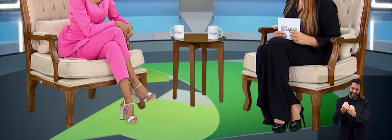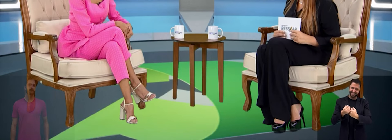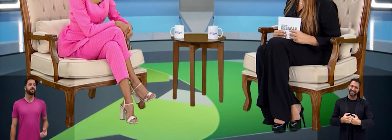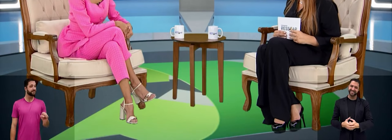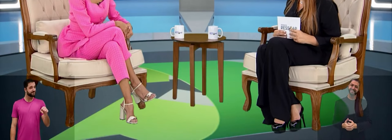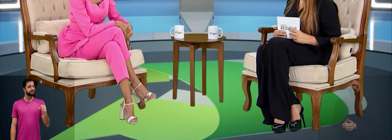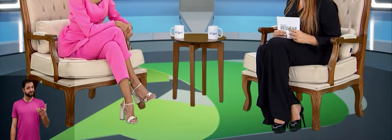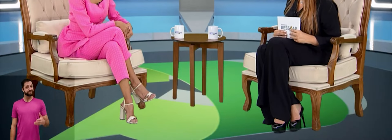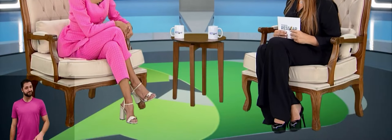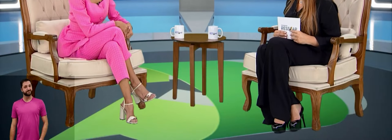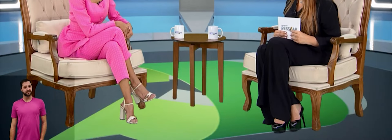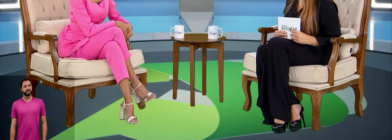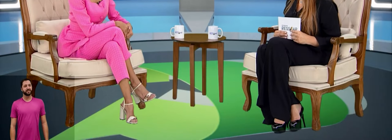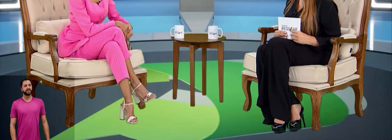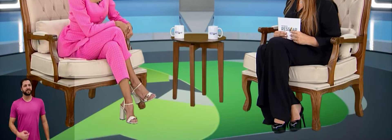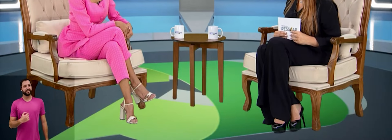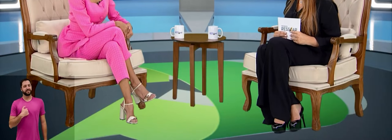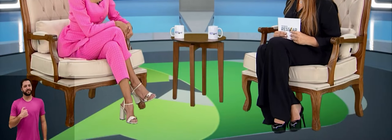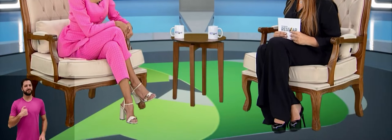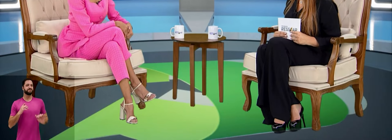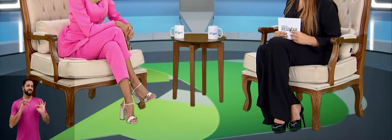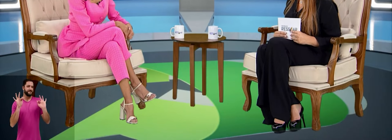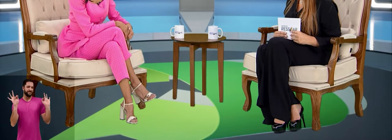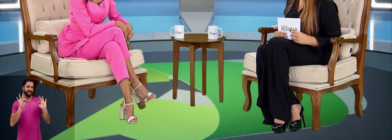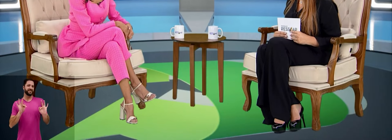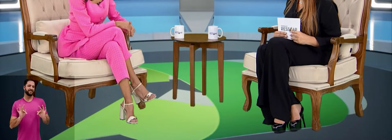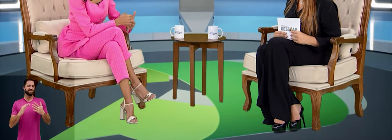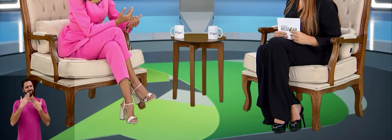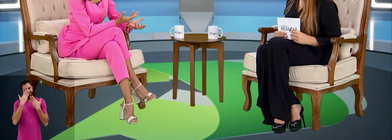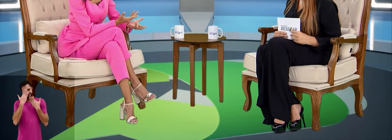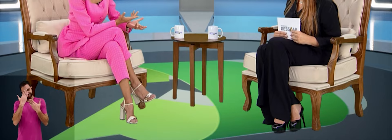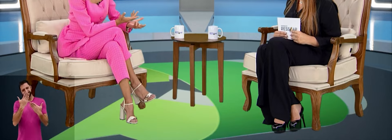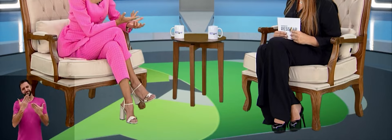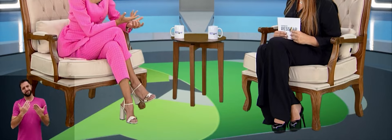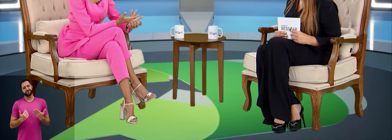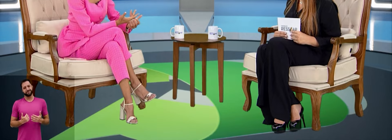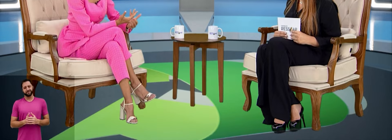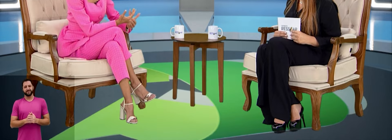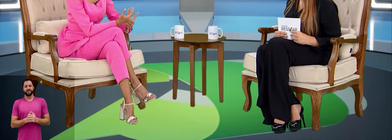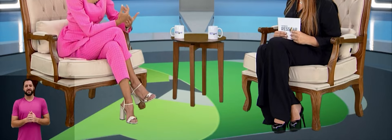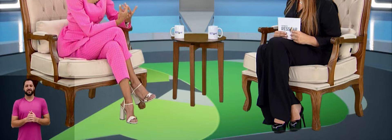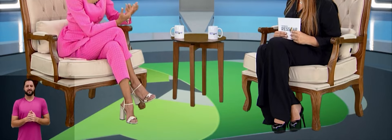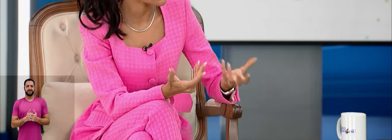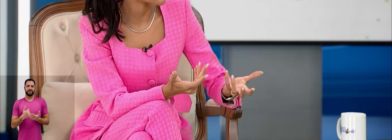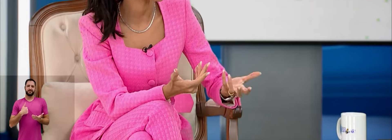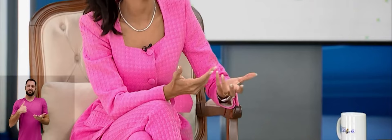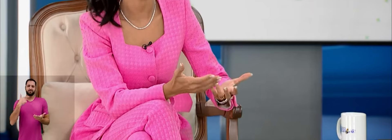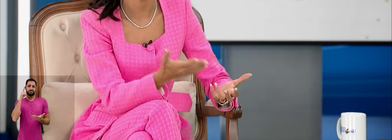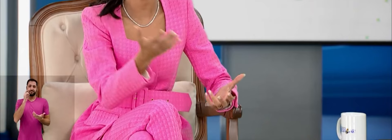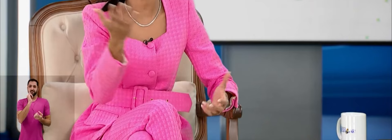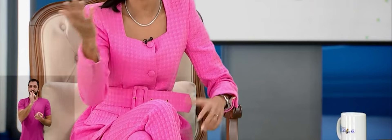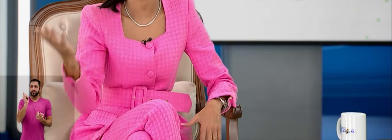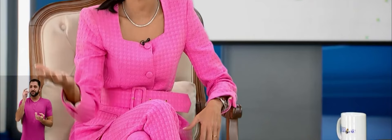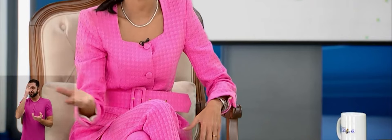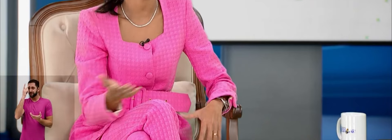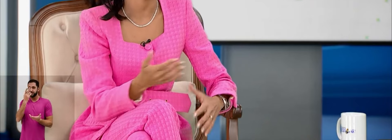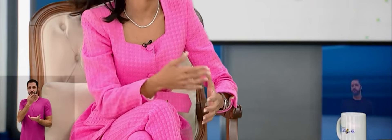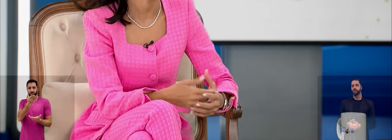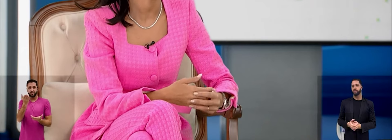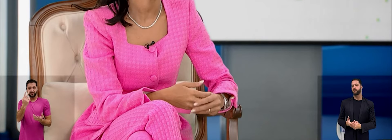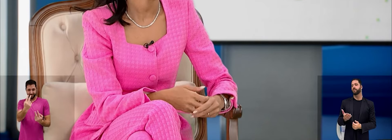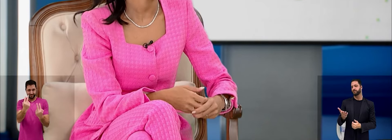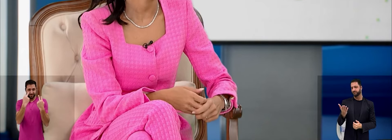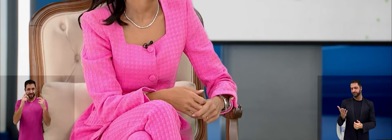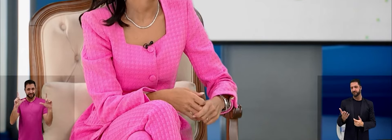são mulheres, né? É. E eu também fico muito feliz, muito agradecida também por poder trazer isso para mais pessoas,